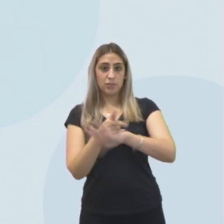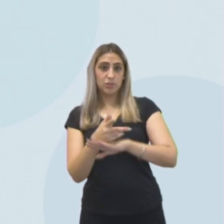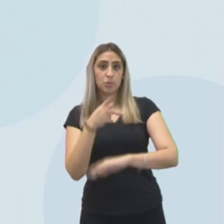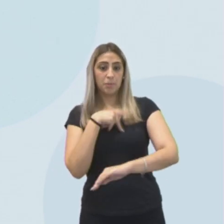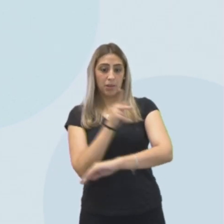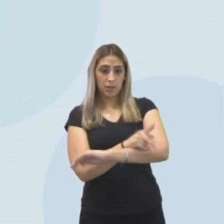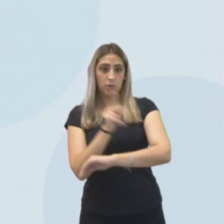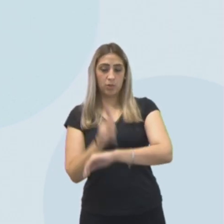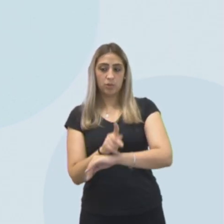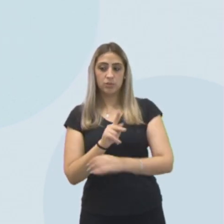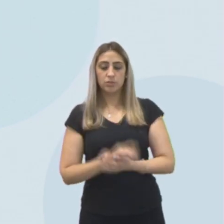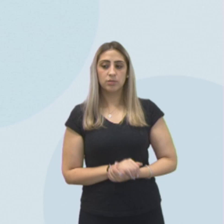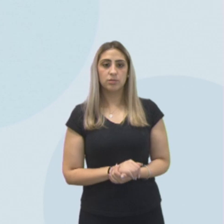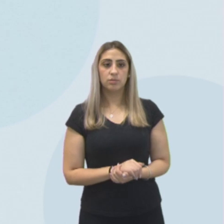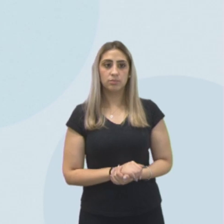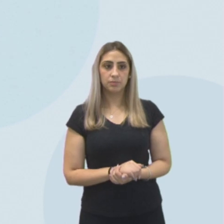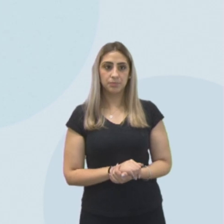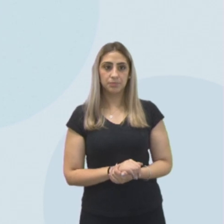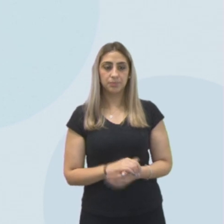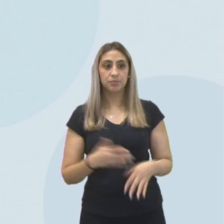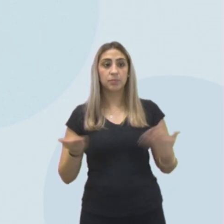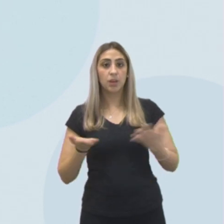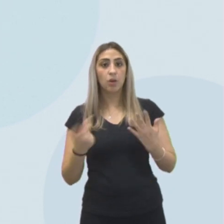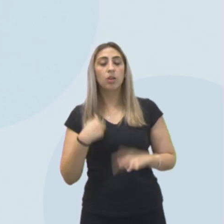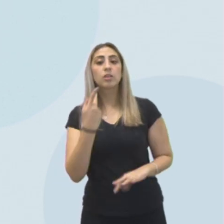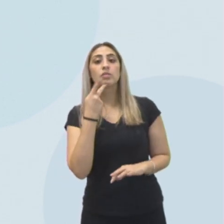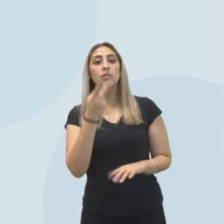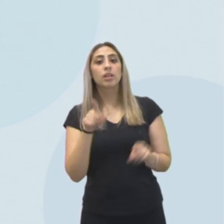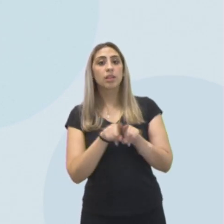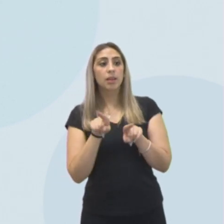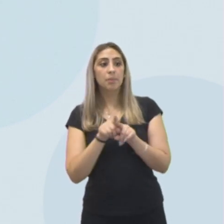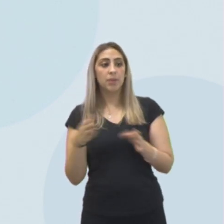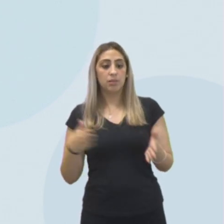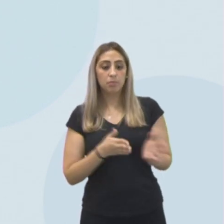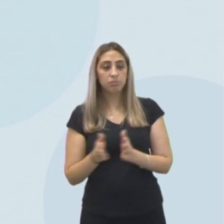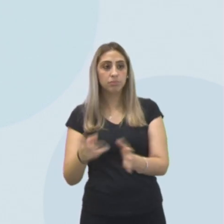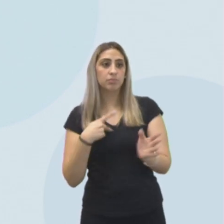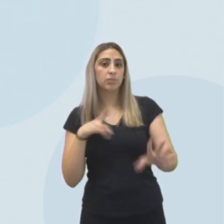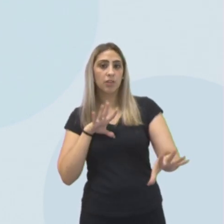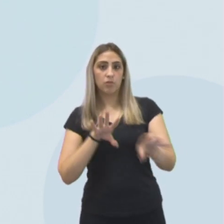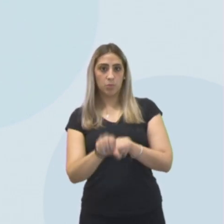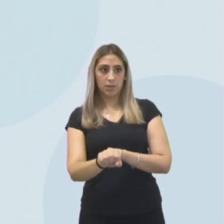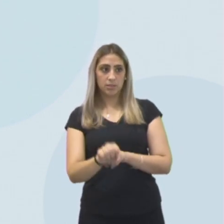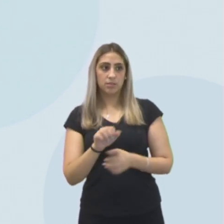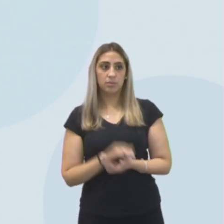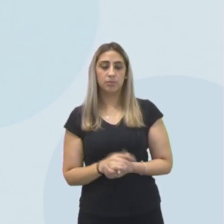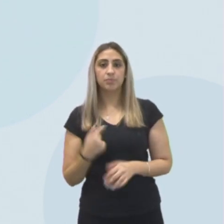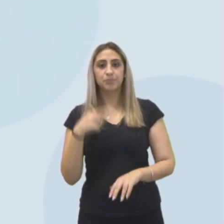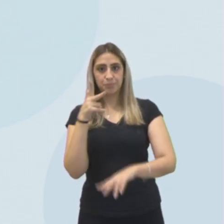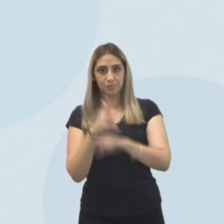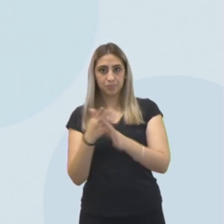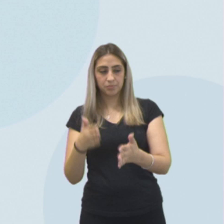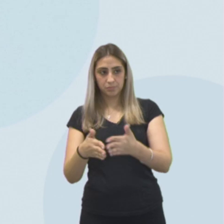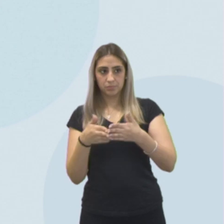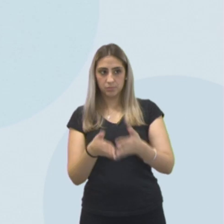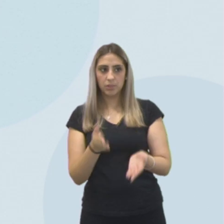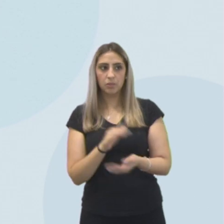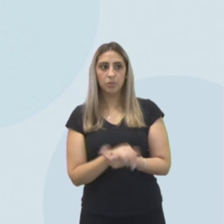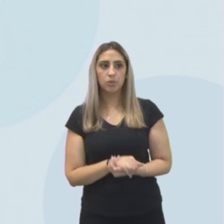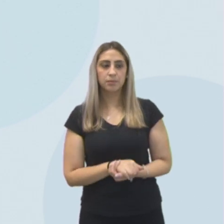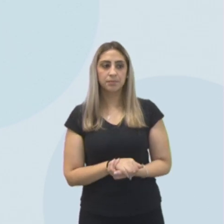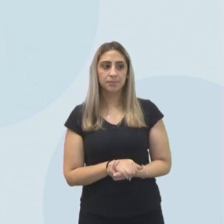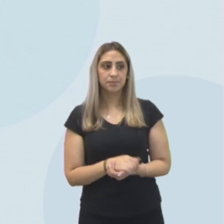recurso pedagógico. Agora nós vamos falar do percurso da formação. Produção. Então, primeiro, nós